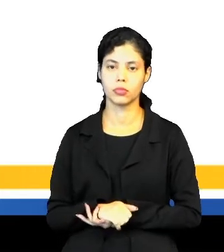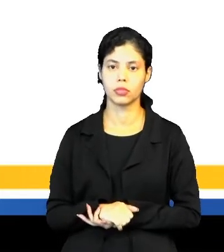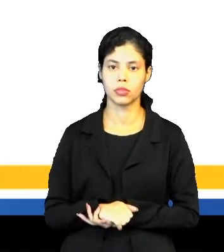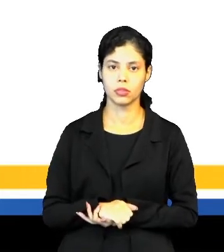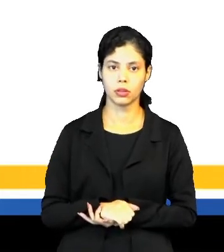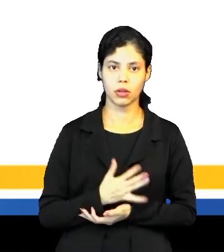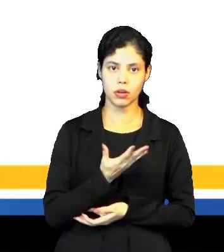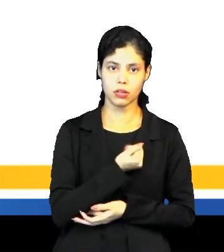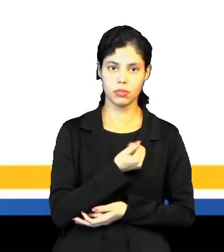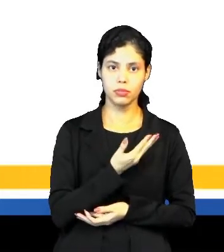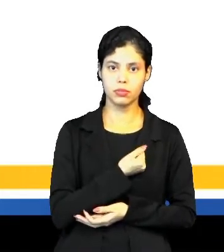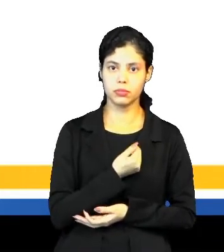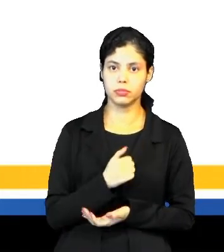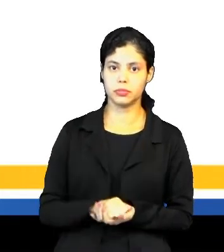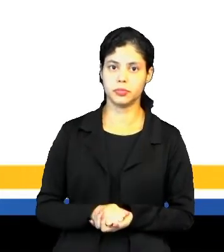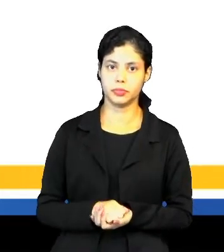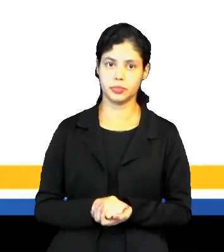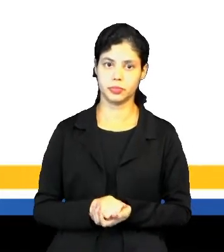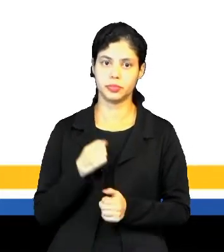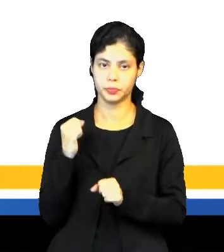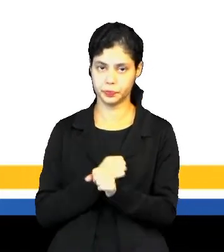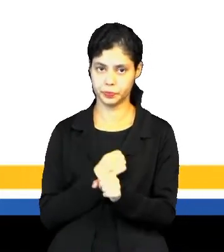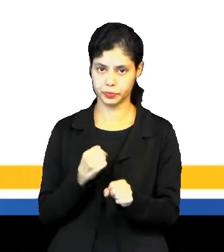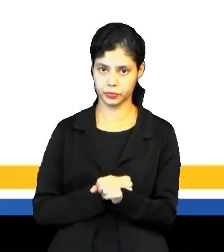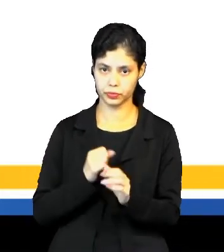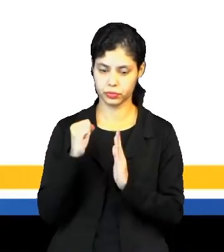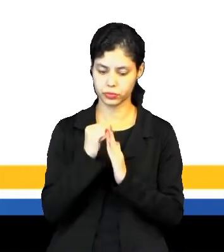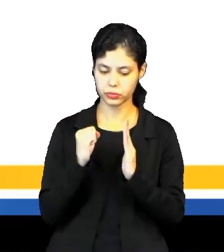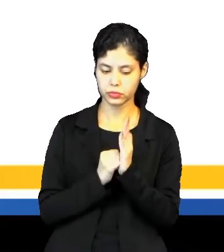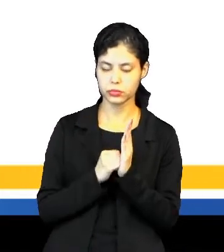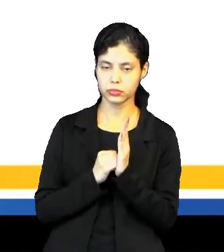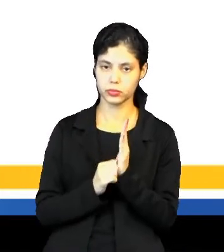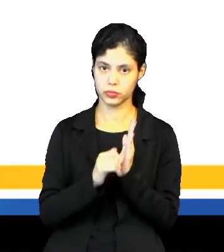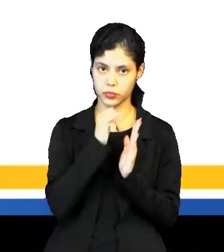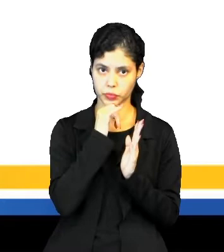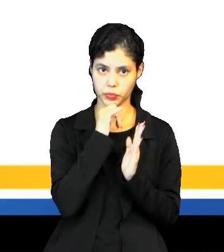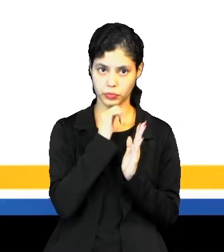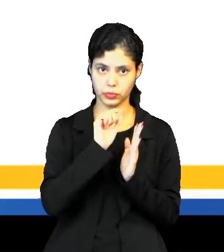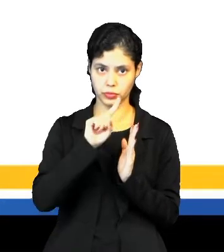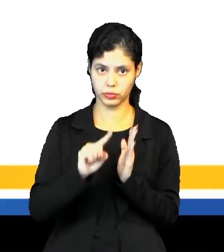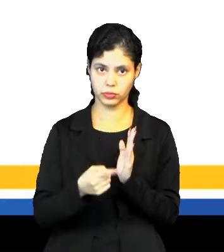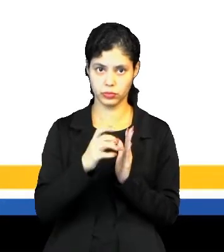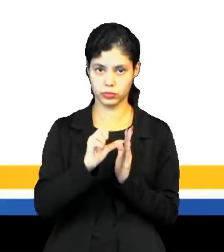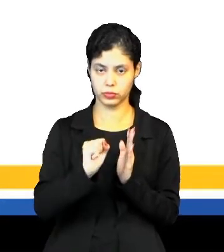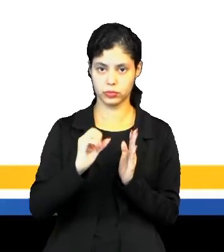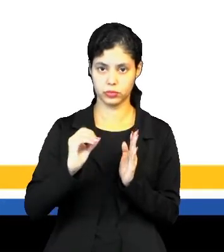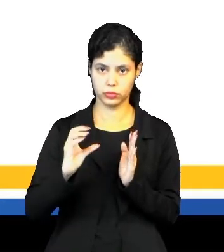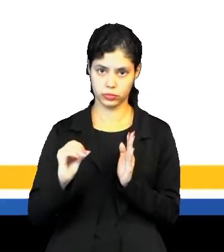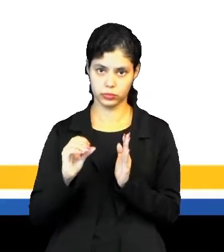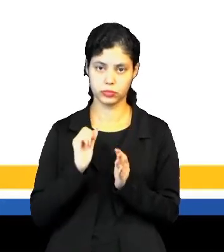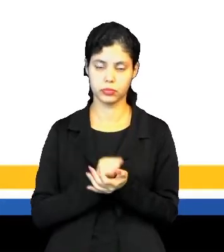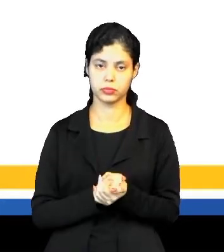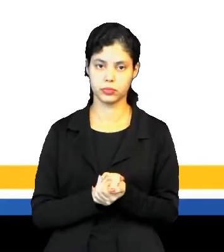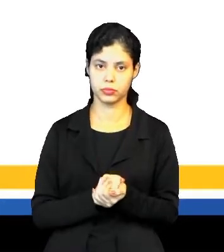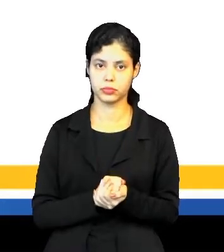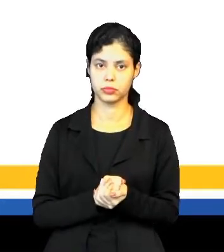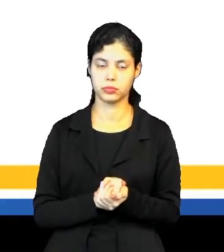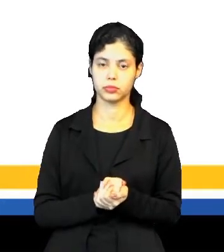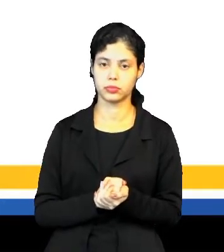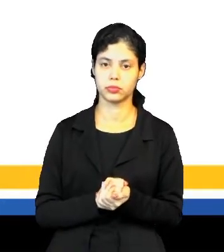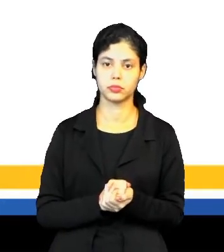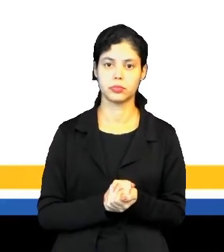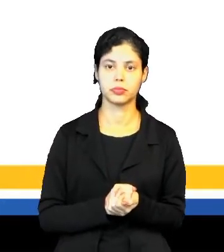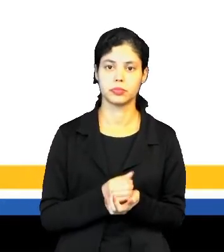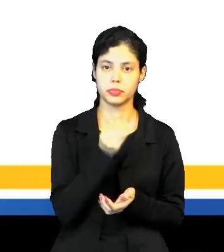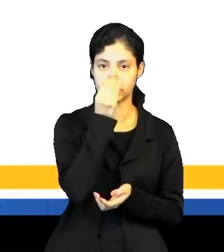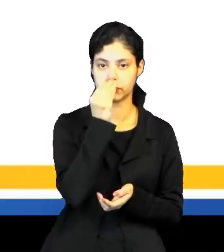com o numeral que restar, o ano que indicará o século. Por exemplo, 1800. Nós apenas ignoramos os